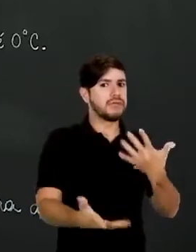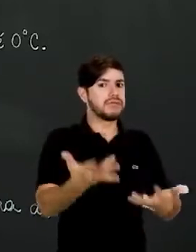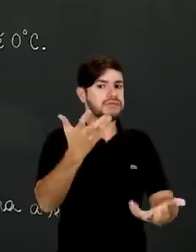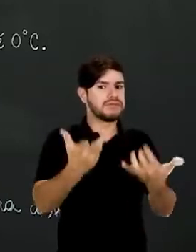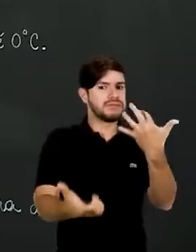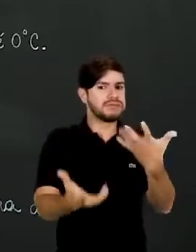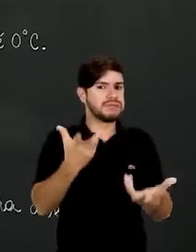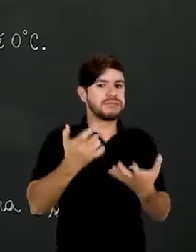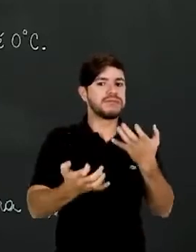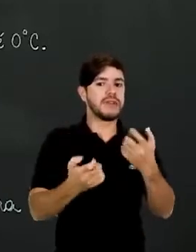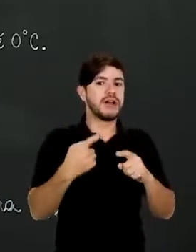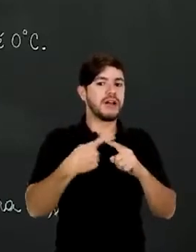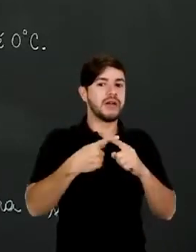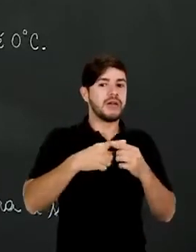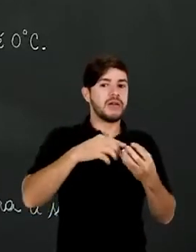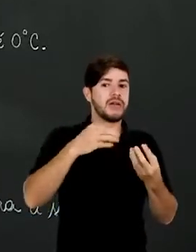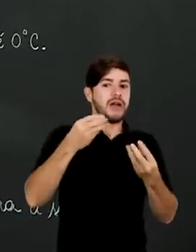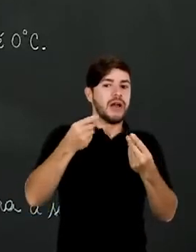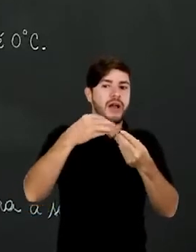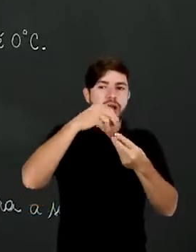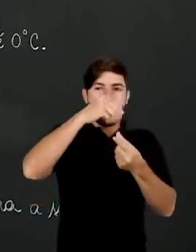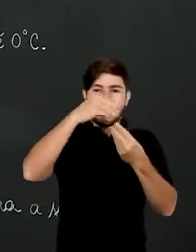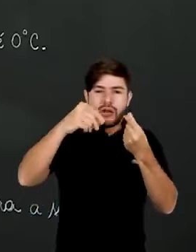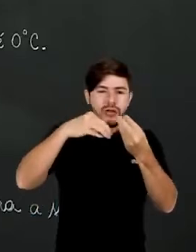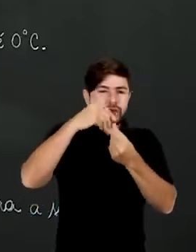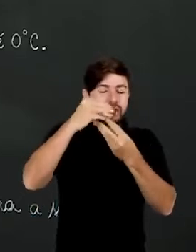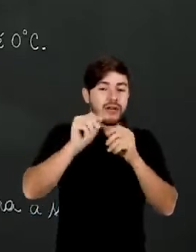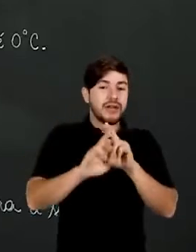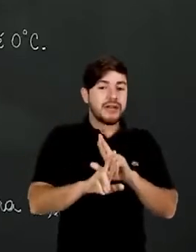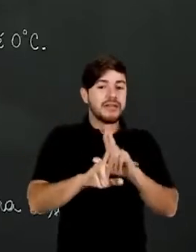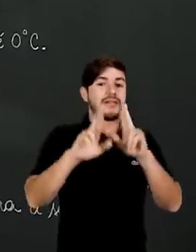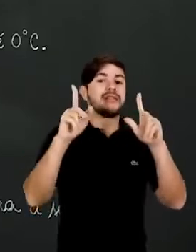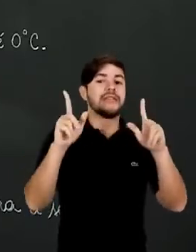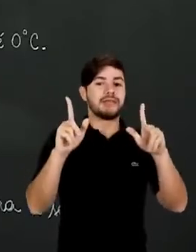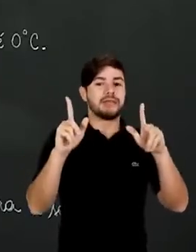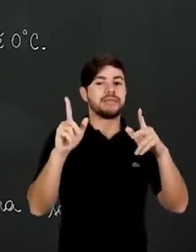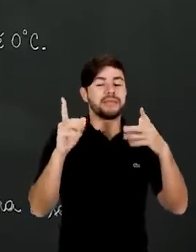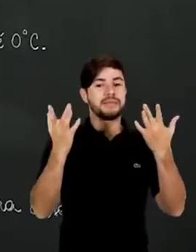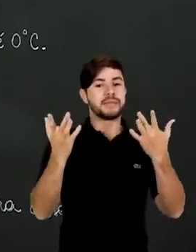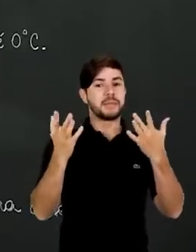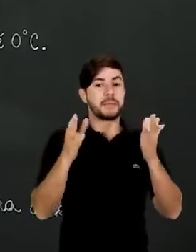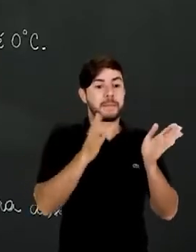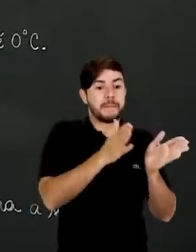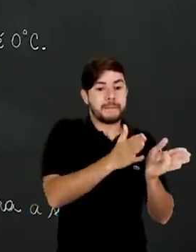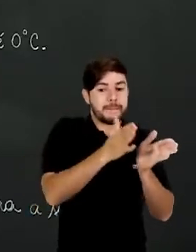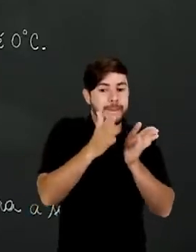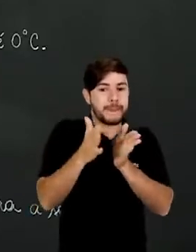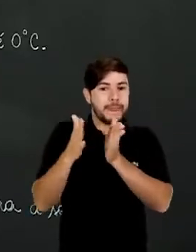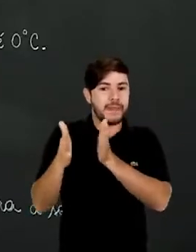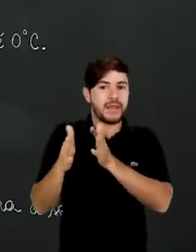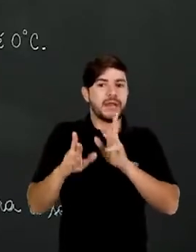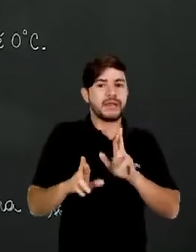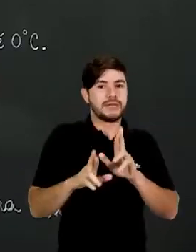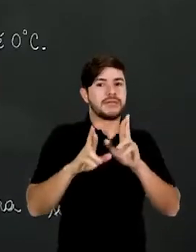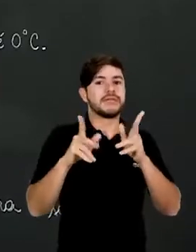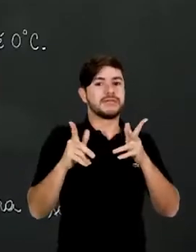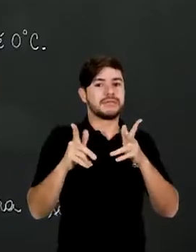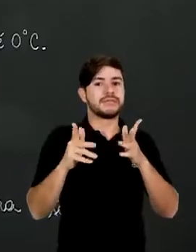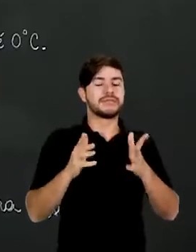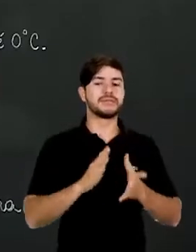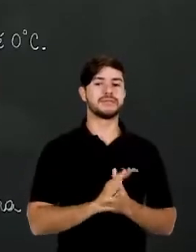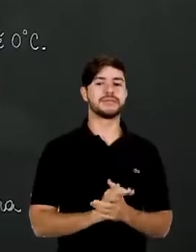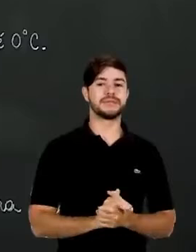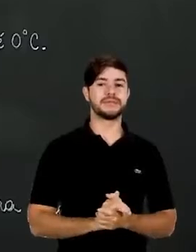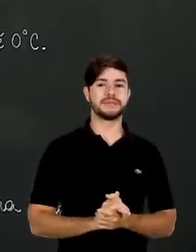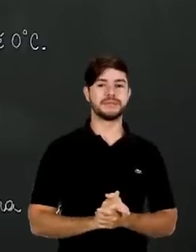substâncias, diferentes constituições vão ter um ponto de fusão diferente. Então, para eu passar do sólido para o líquido, vai ser uma temperatura